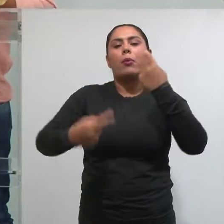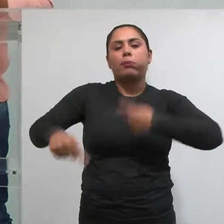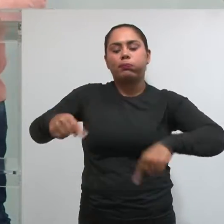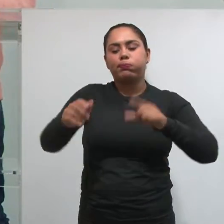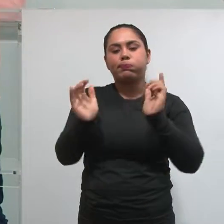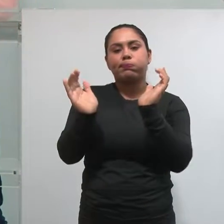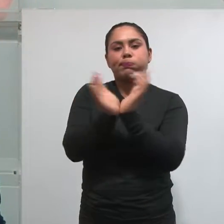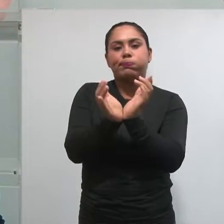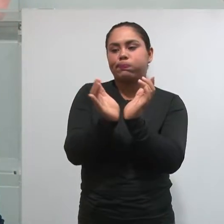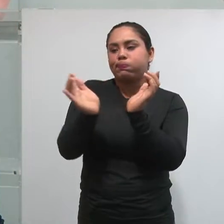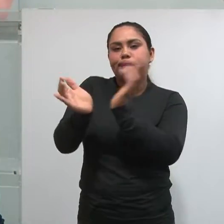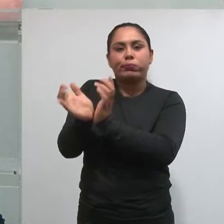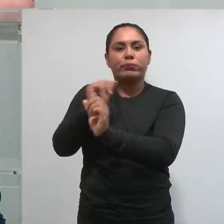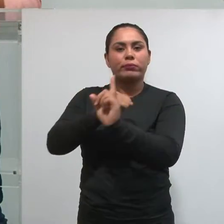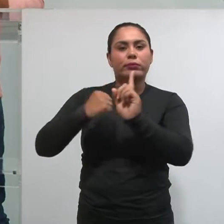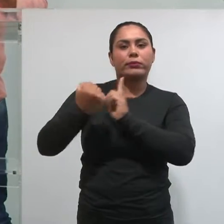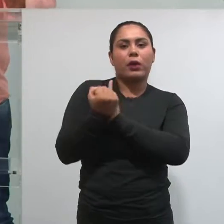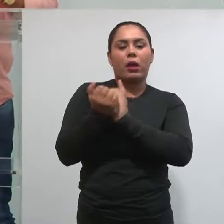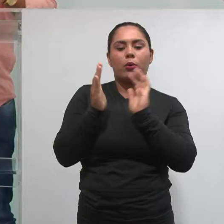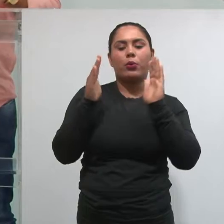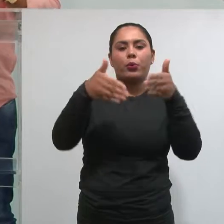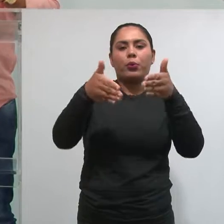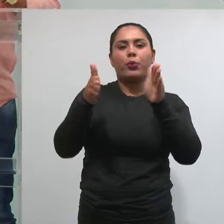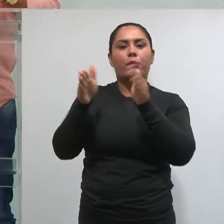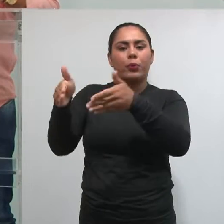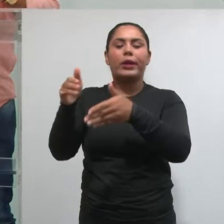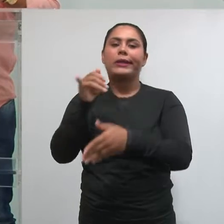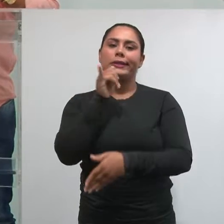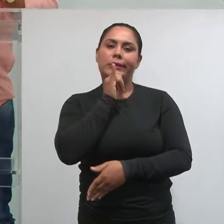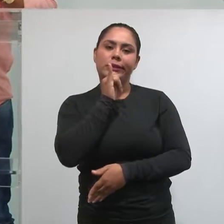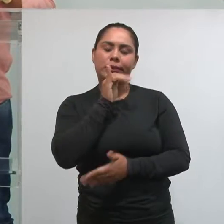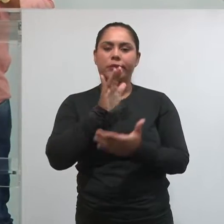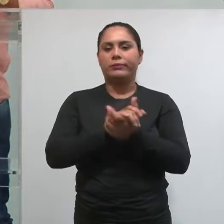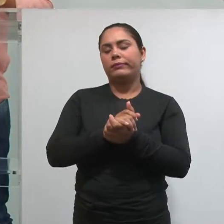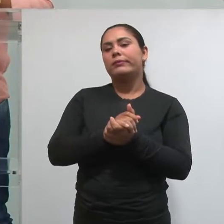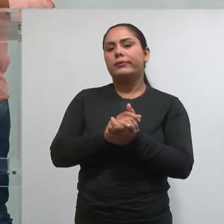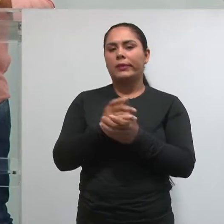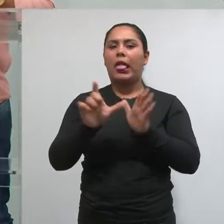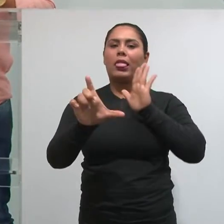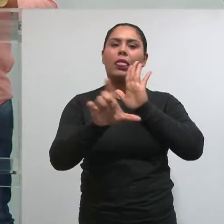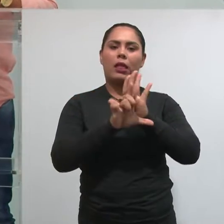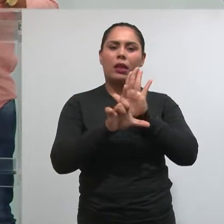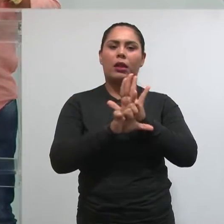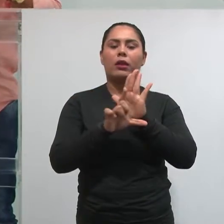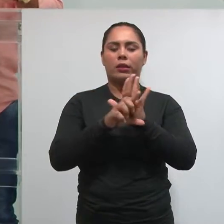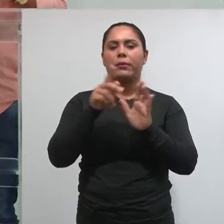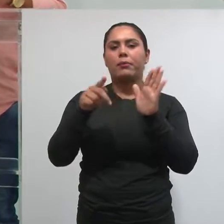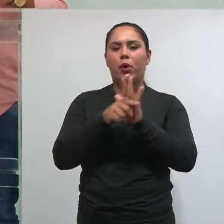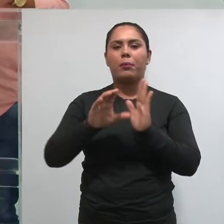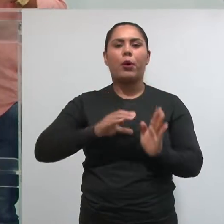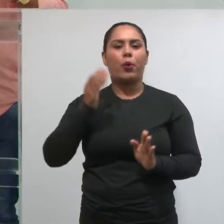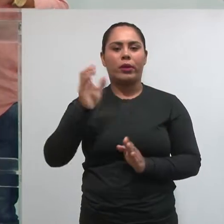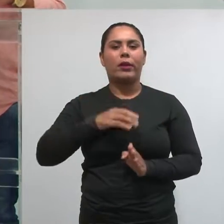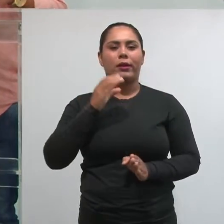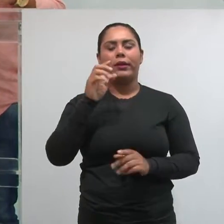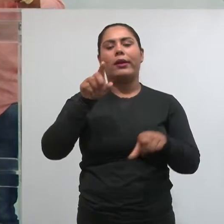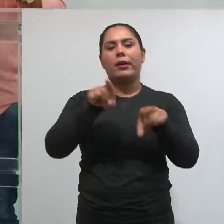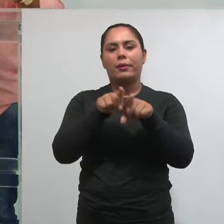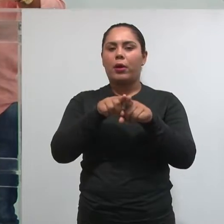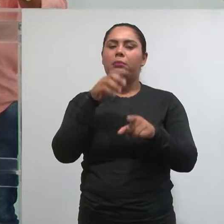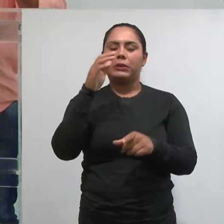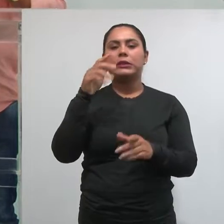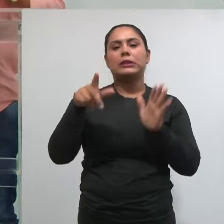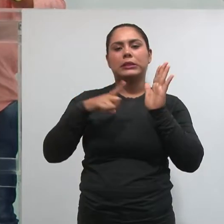grupos sociais específicos. Nós temos, por exemplo, a lei de cotas, né? Estabelecida pela política de ações